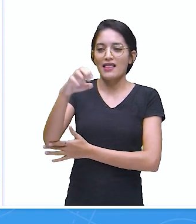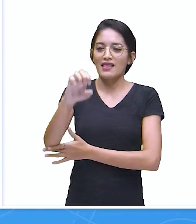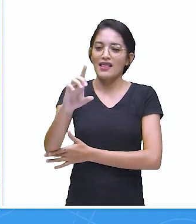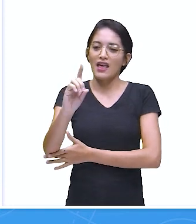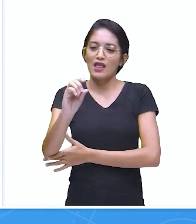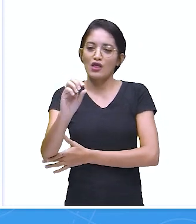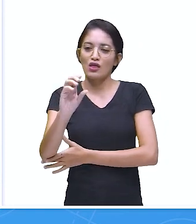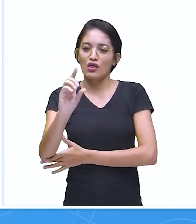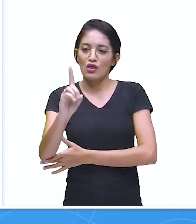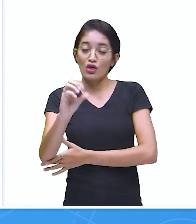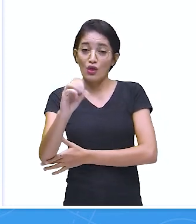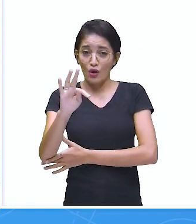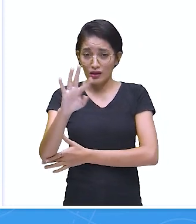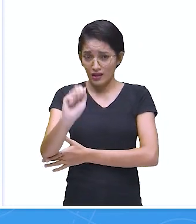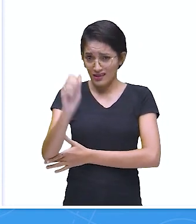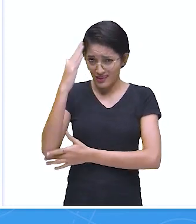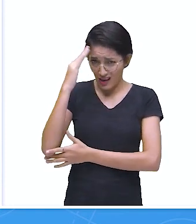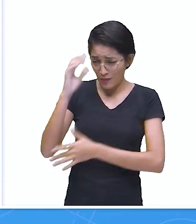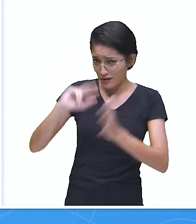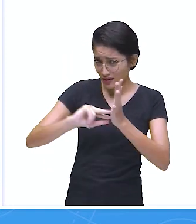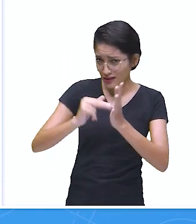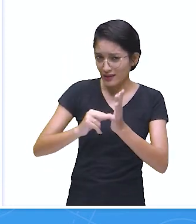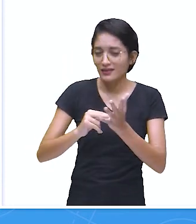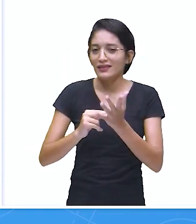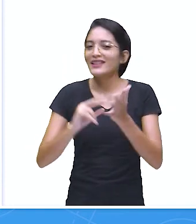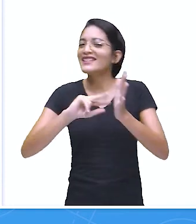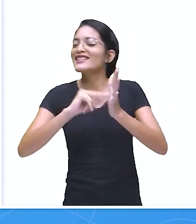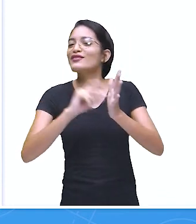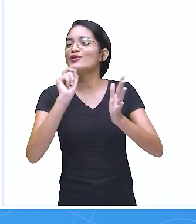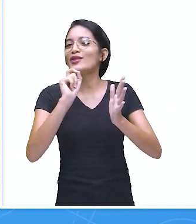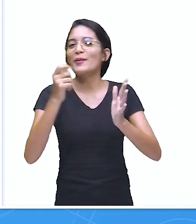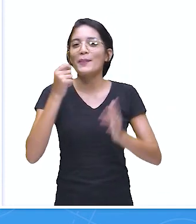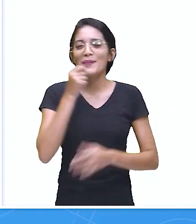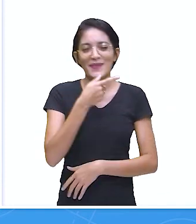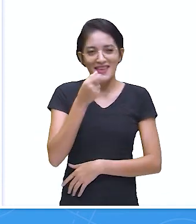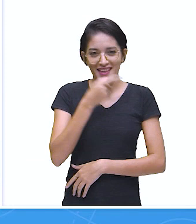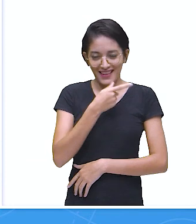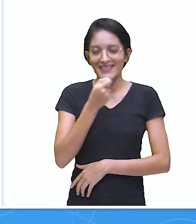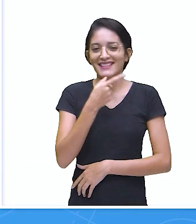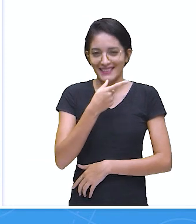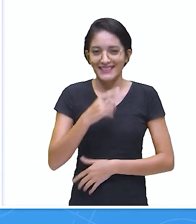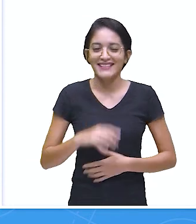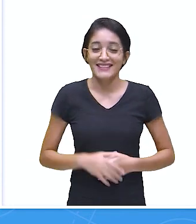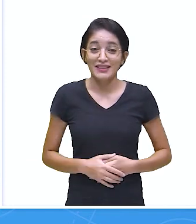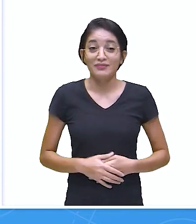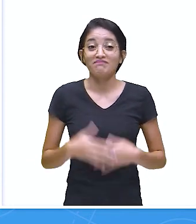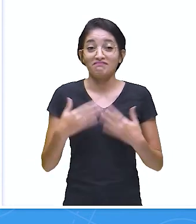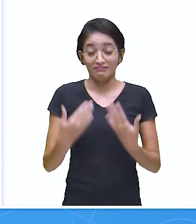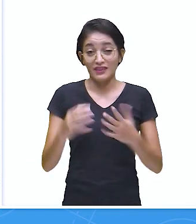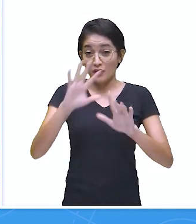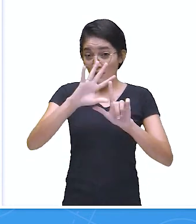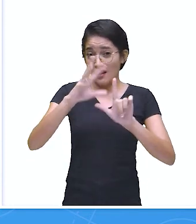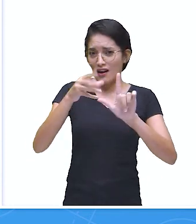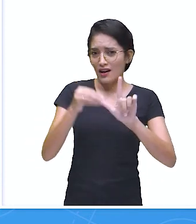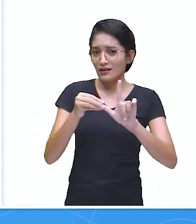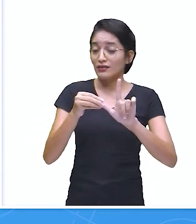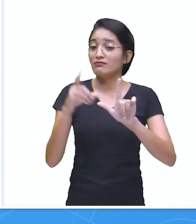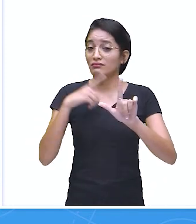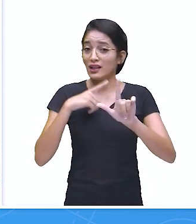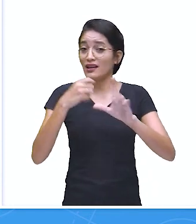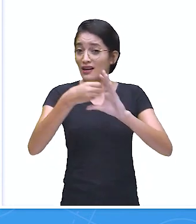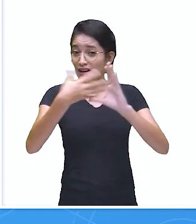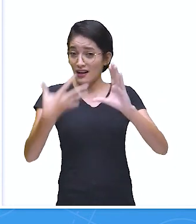uma anedota? É uma piada, uma piadinha. Então, o cartoon, ele se